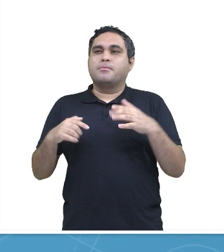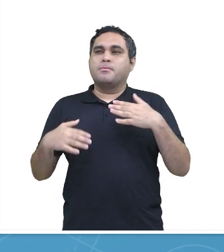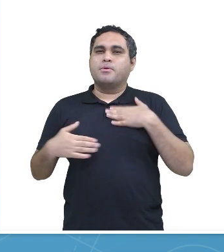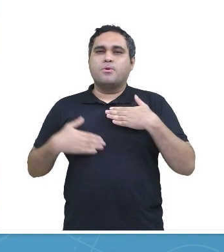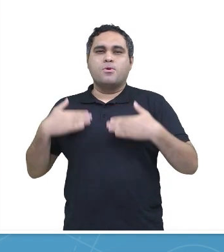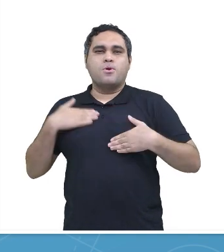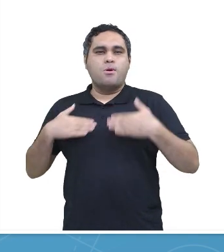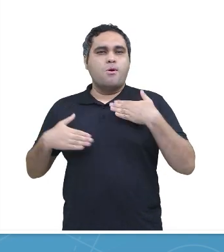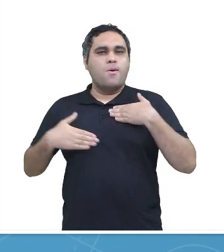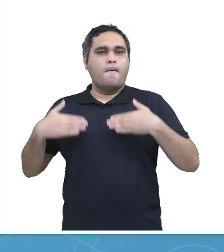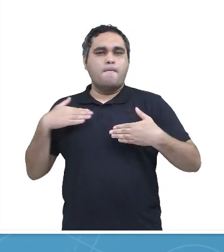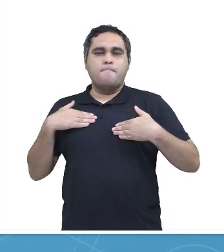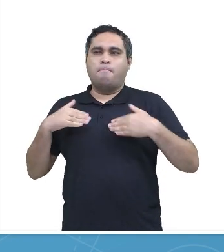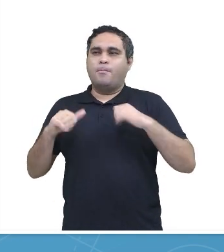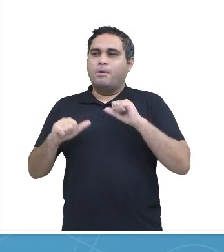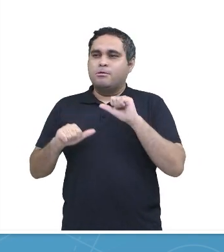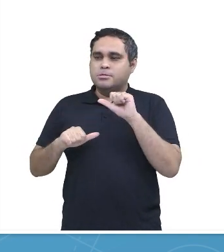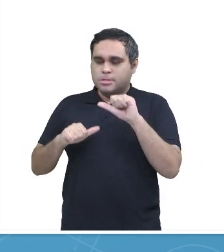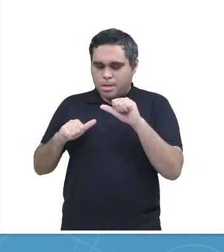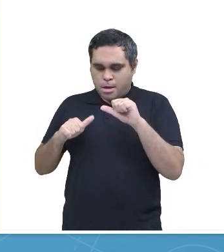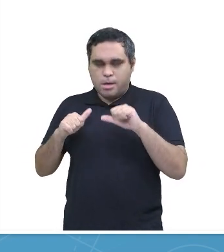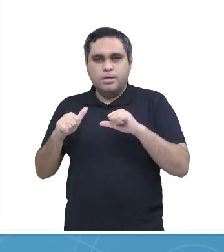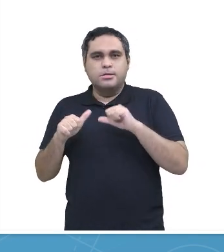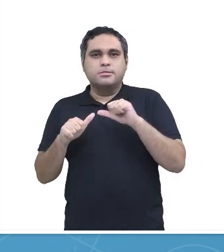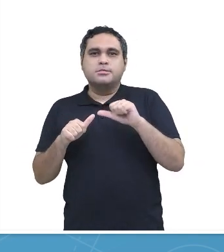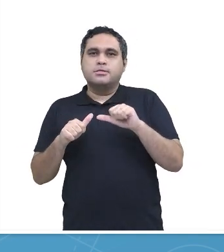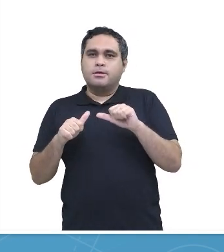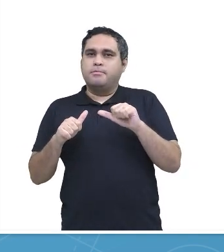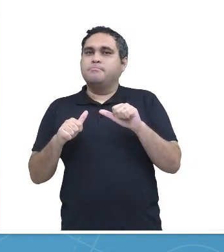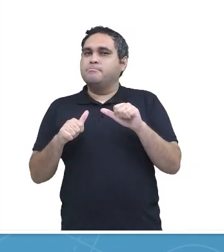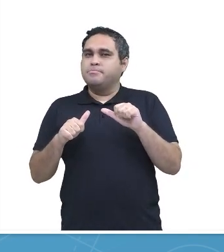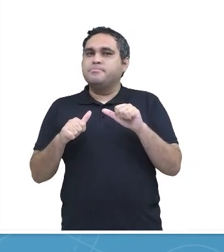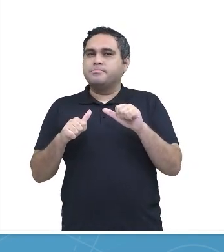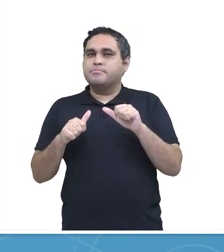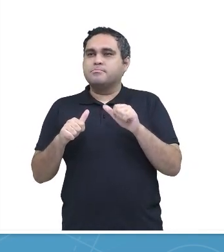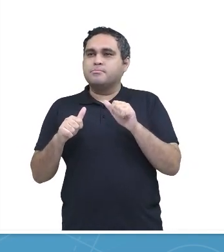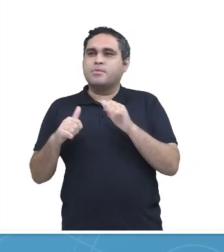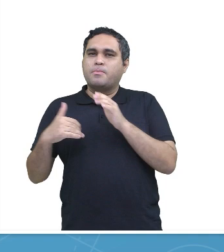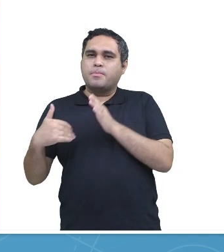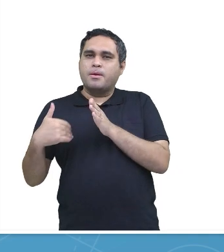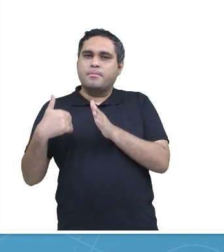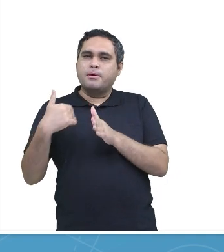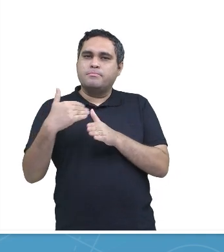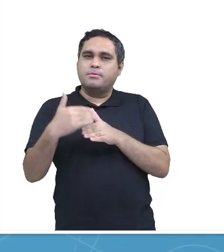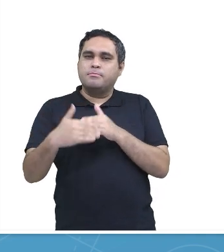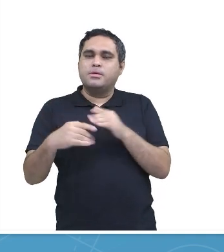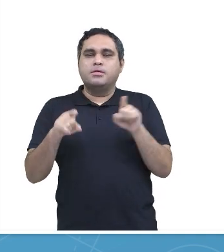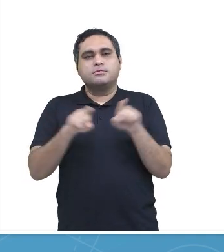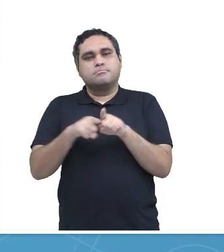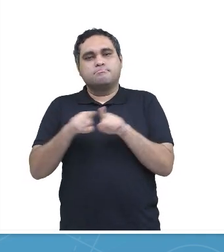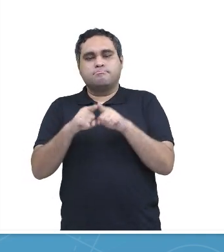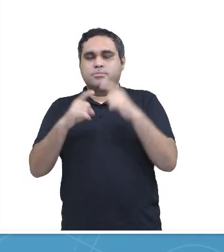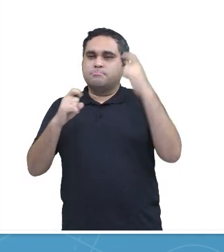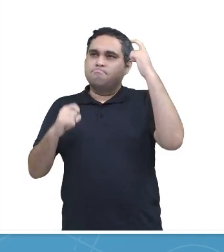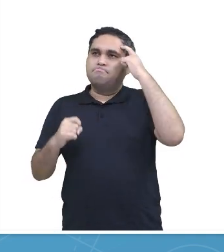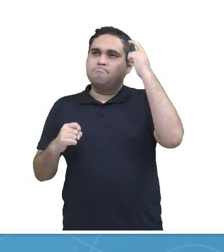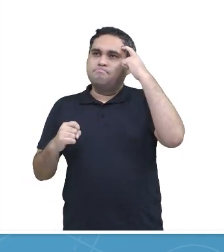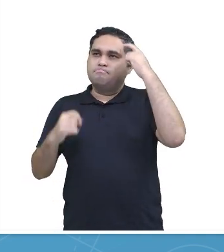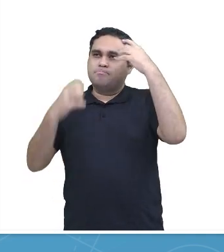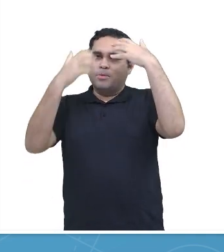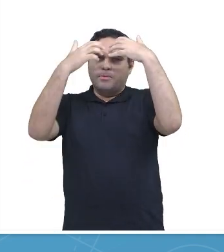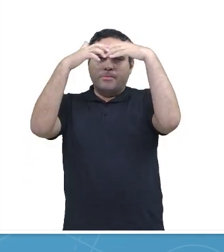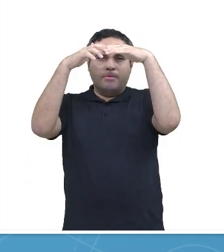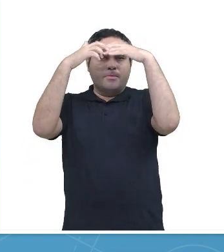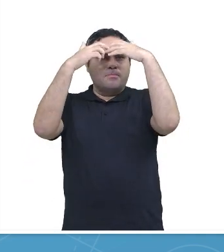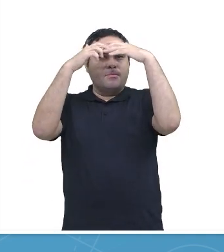corpo, que gera também em cadeia, uma mudança na forma de pensar, na psicologia